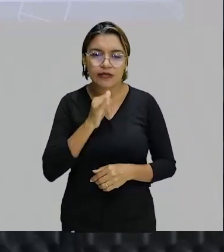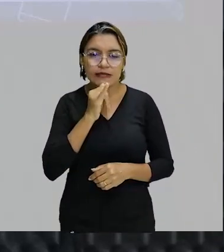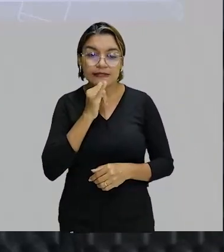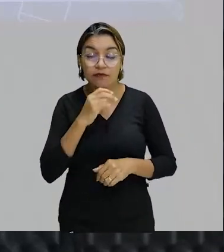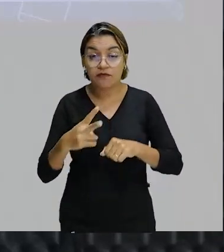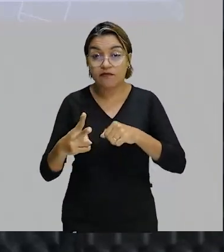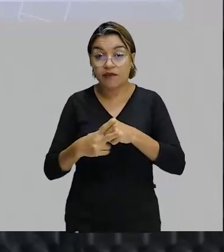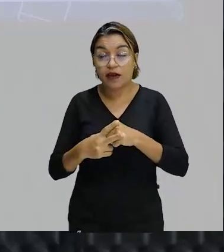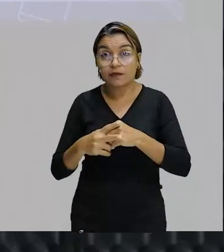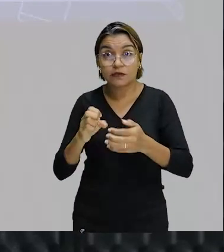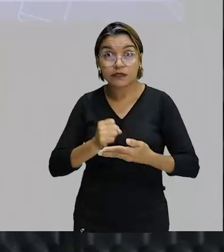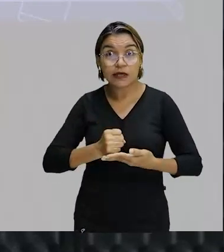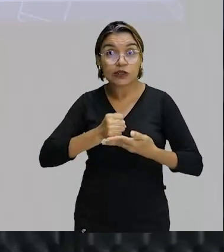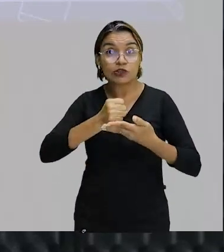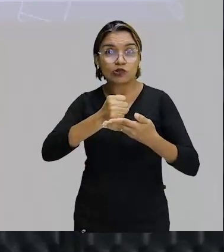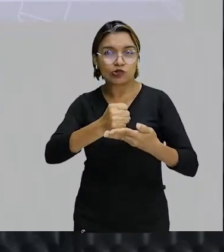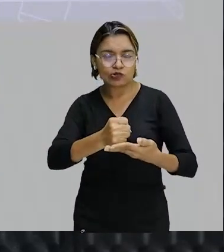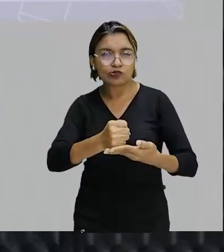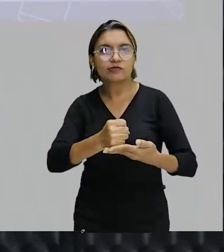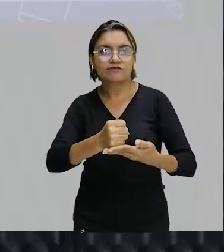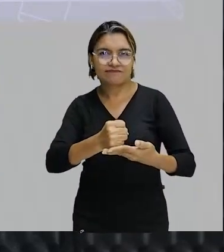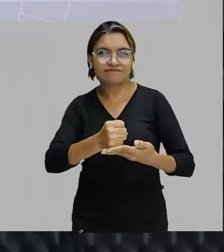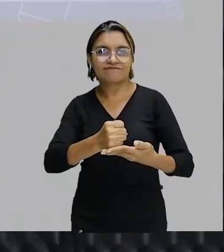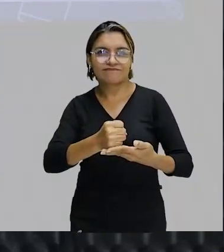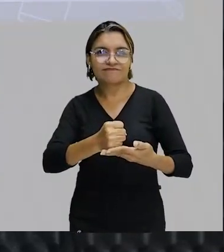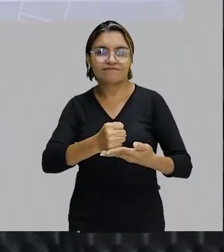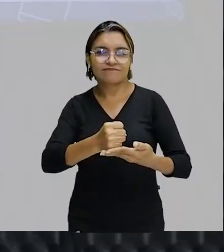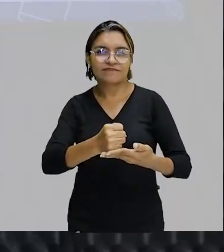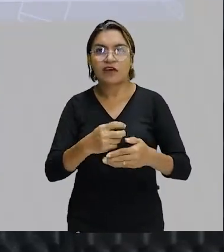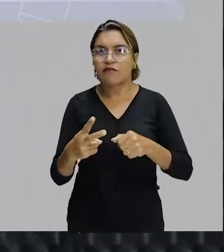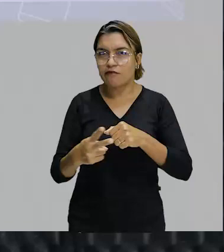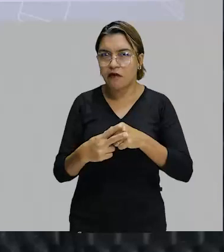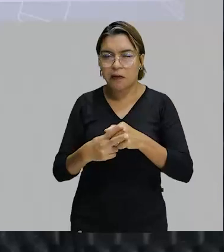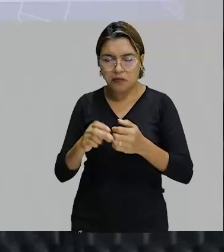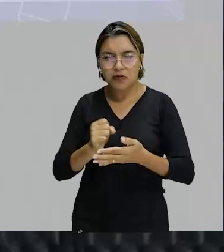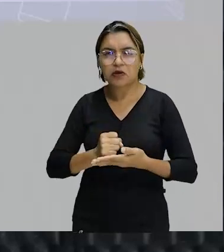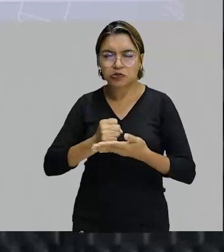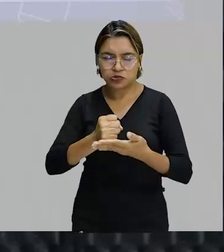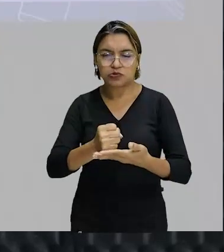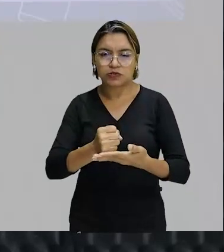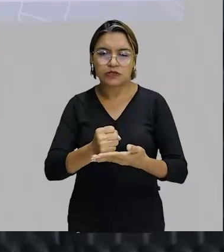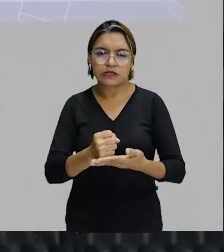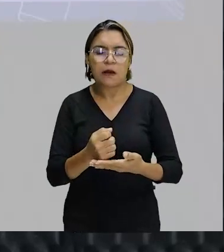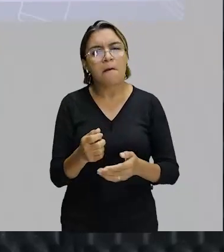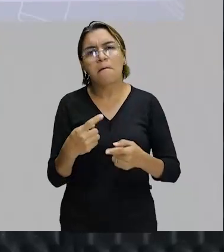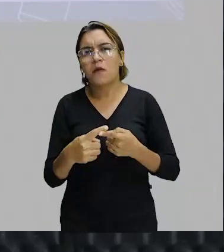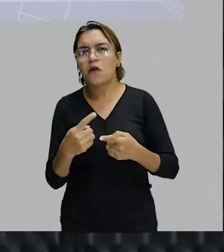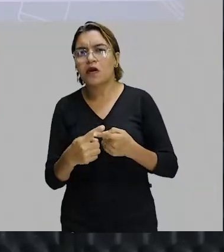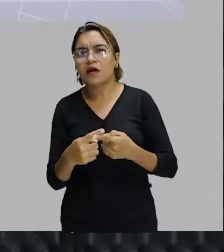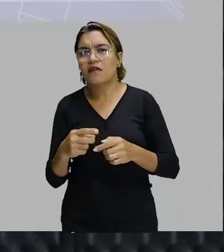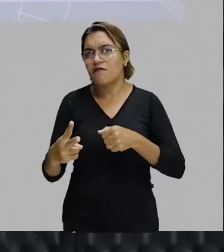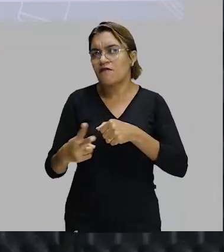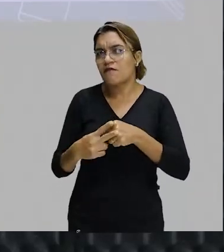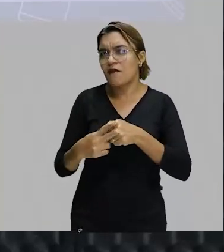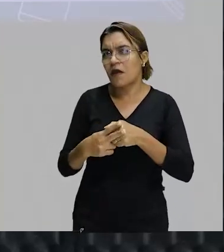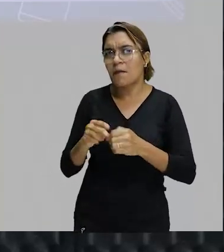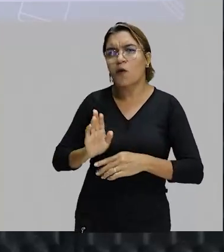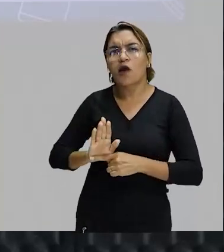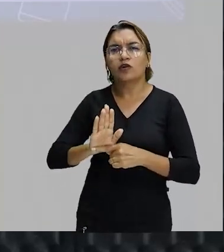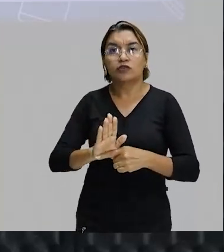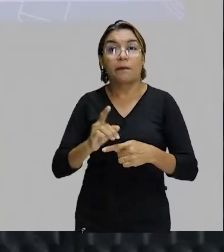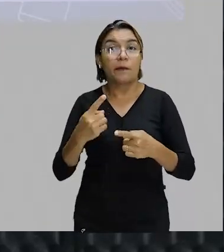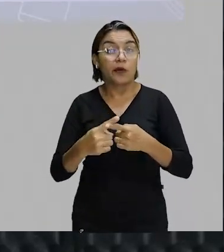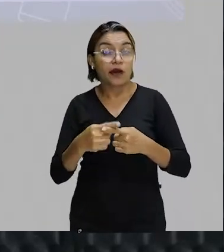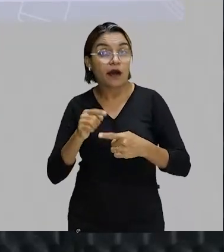verbos auxiliares, que são aqueles helping verbs, ou verbos que ajudam, né? Por que a gente chama eles de verbo que ajuda? Porque ele